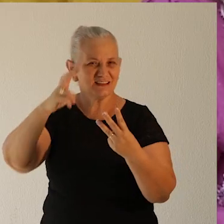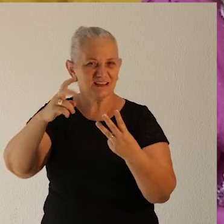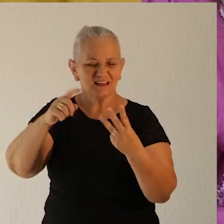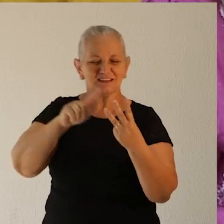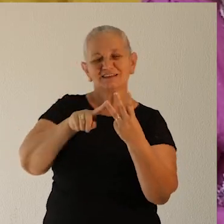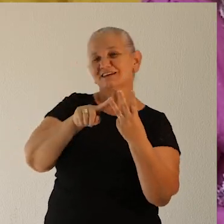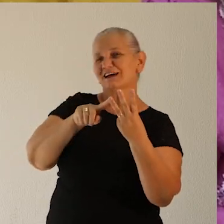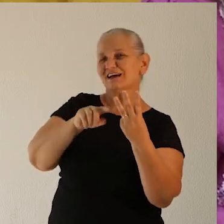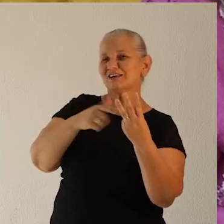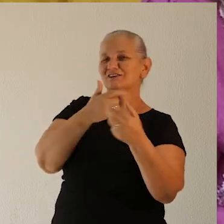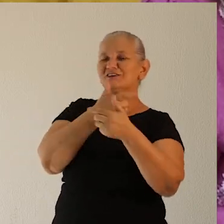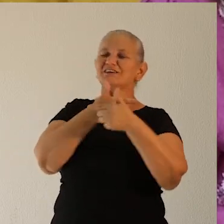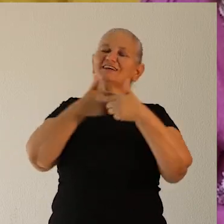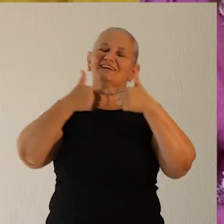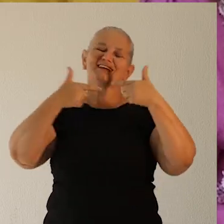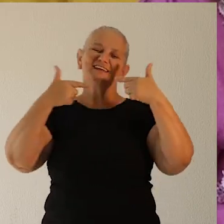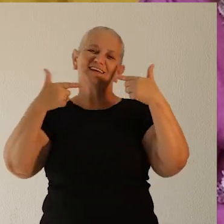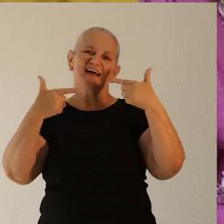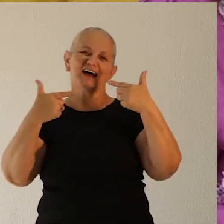sorria.